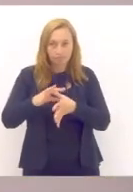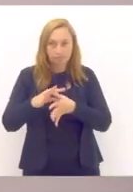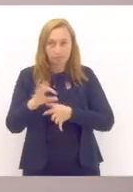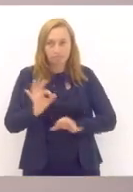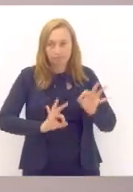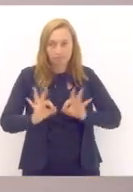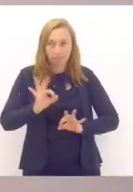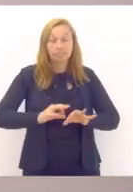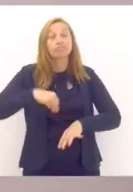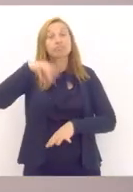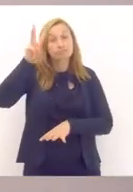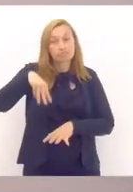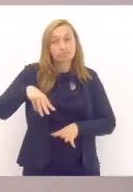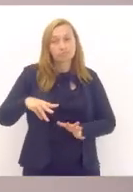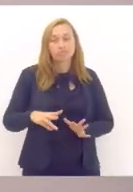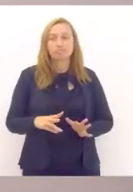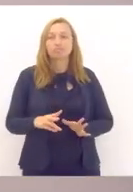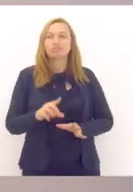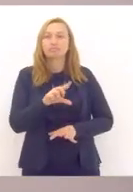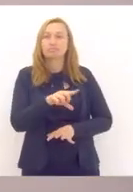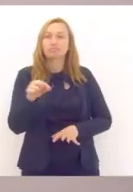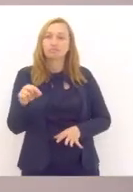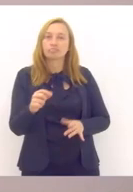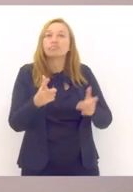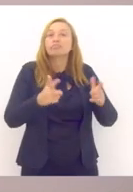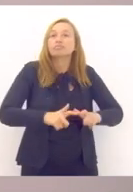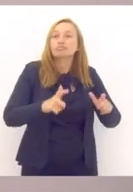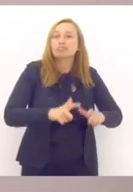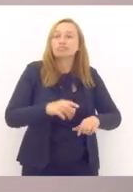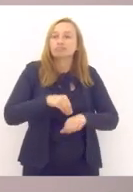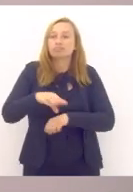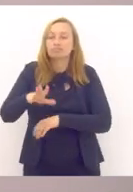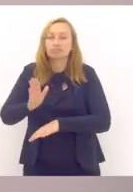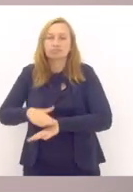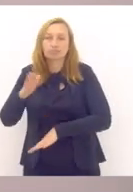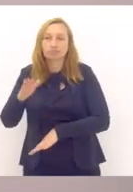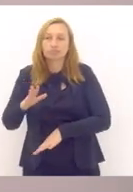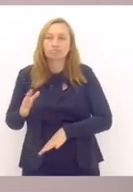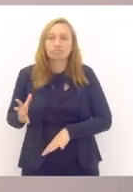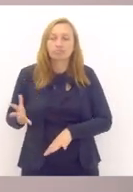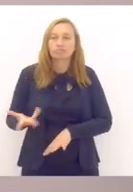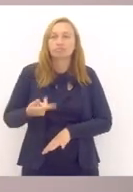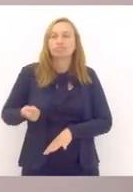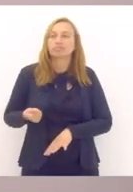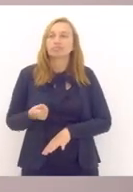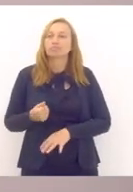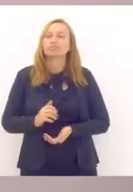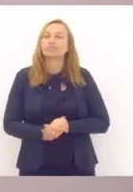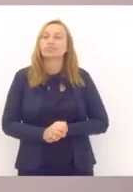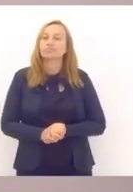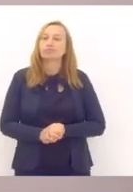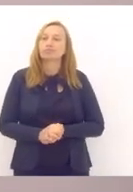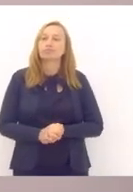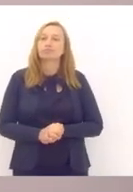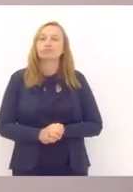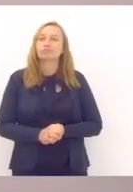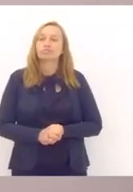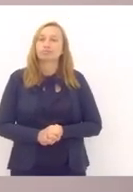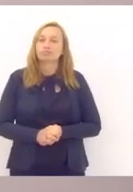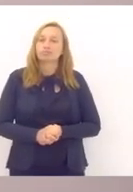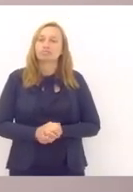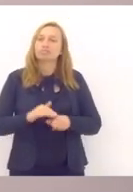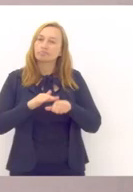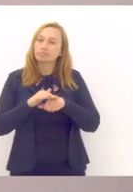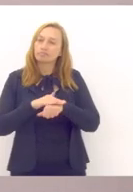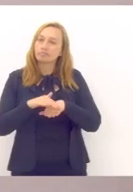planejamento, porque quem define onde é que é e tem os indicadores mais adequados para isso, E nessa